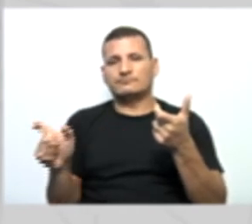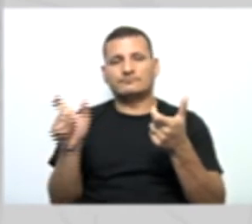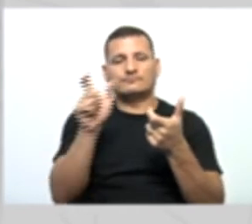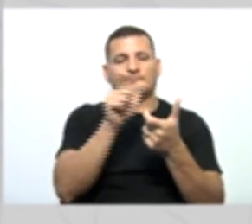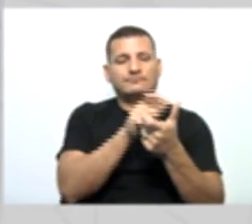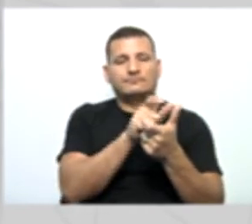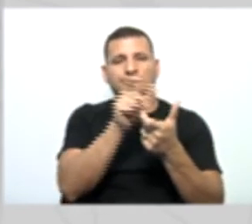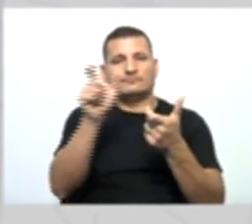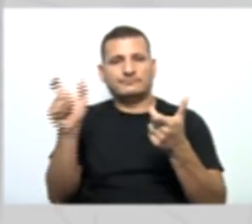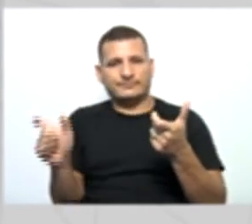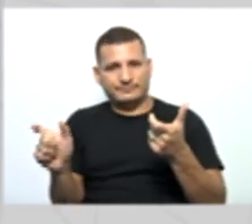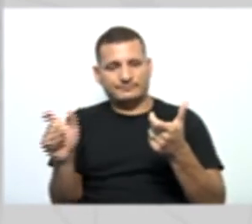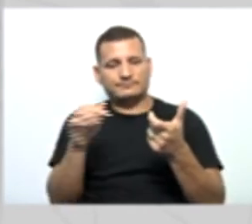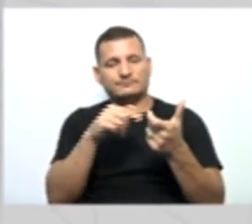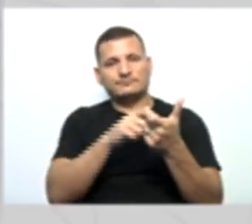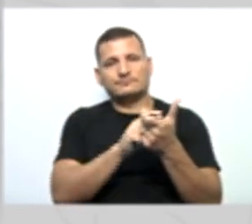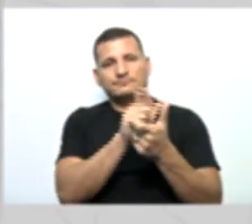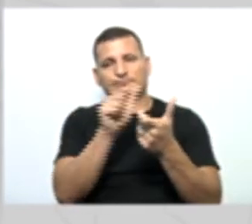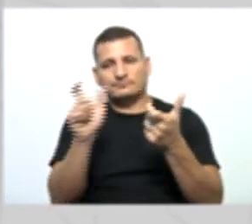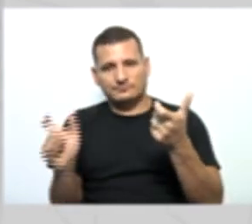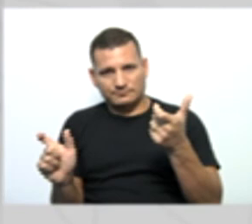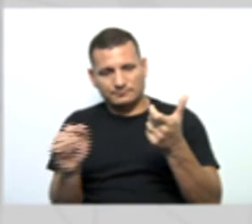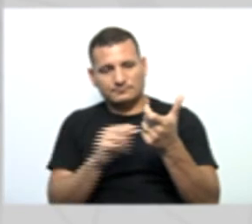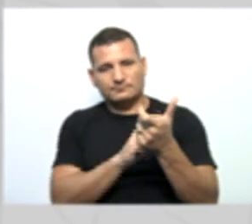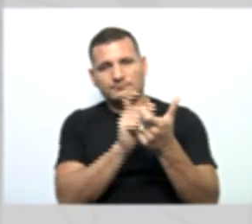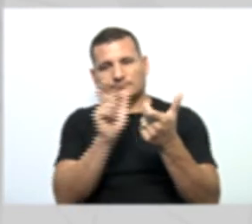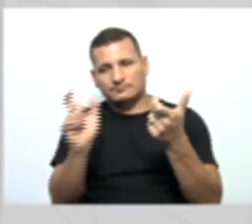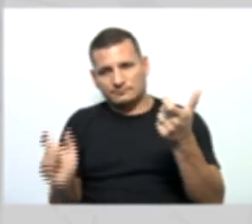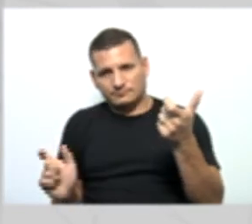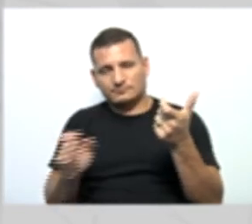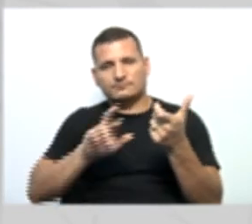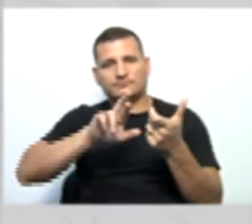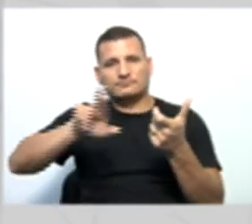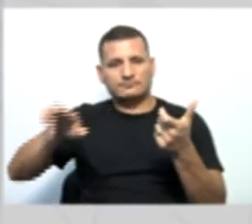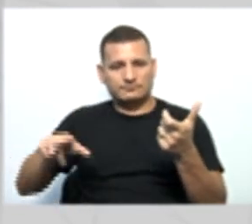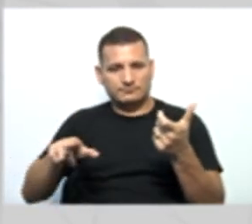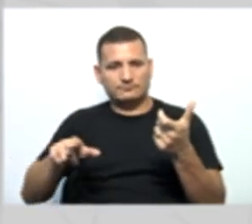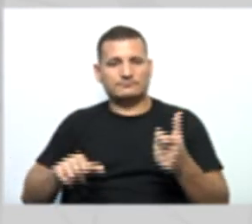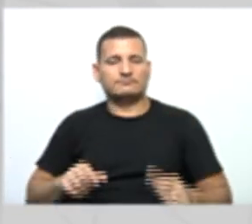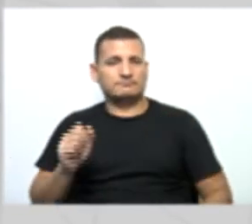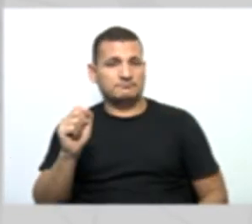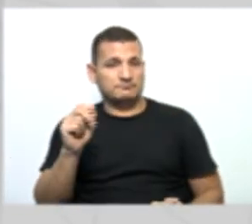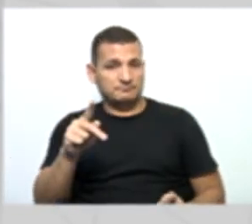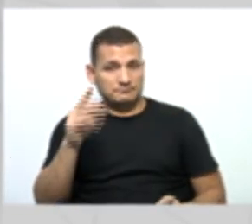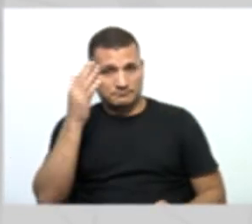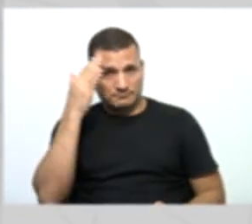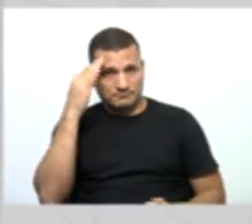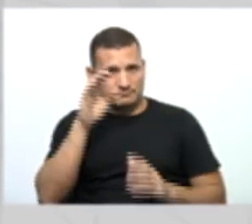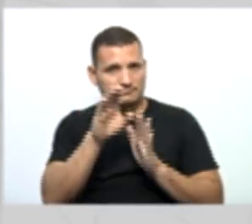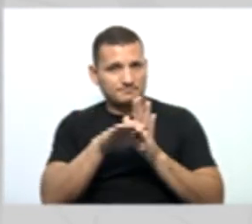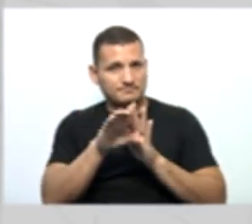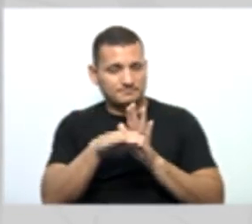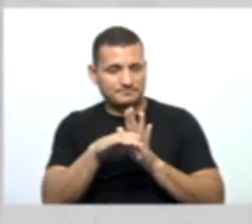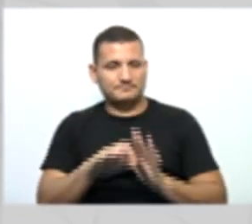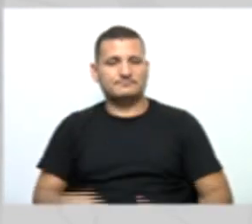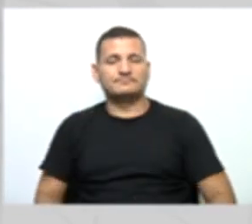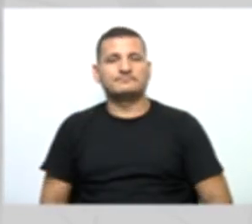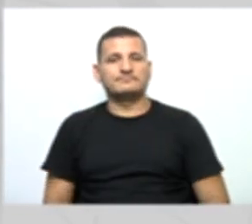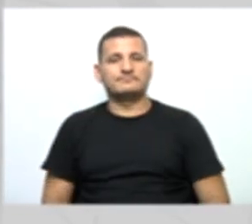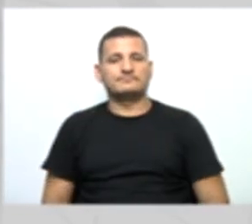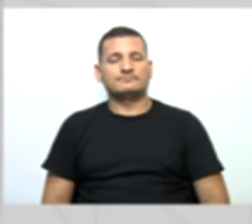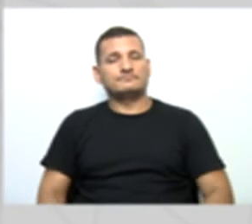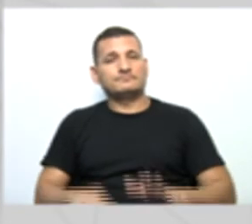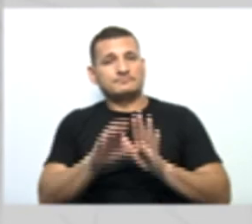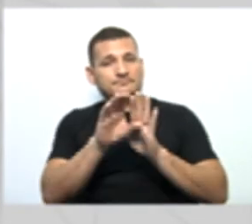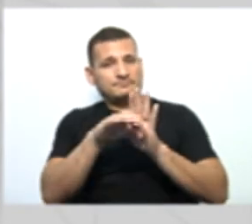classe, originado justamente dela. Ok? Deu para compreender esse conceito, pessoal? Conceito